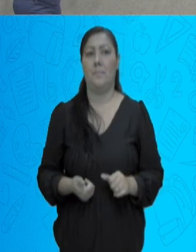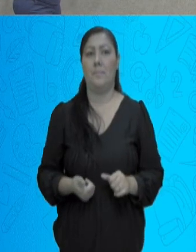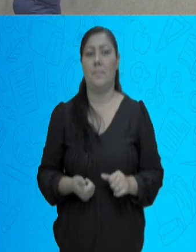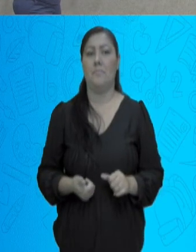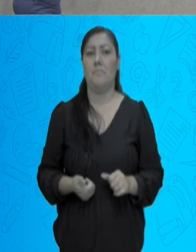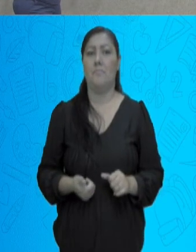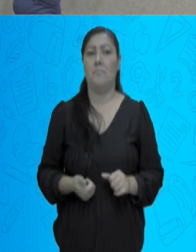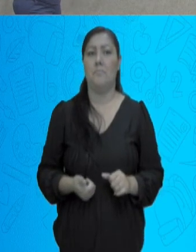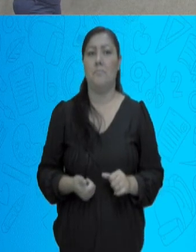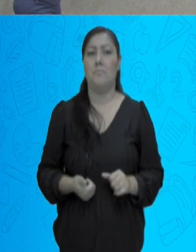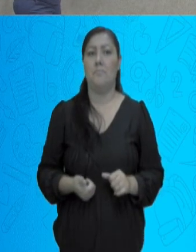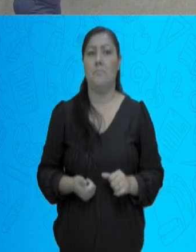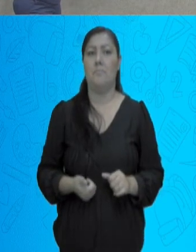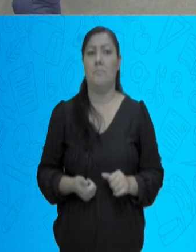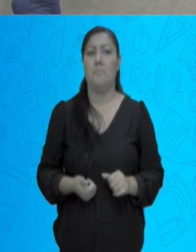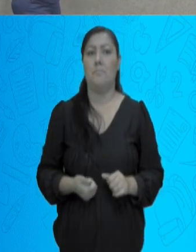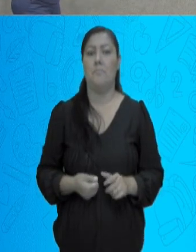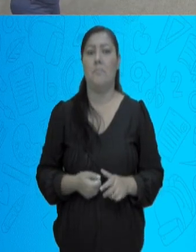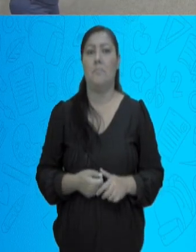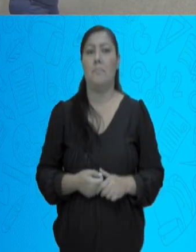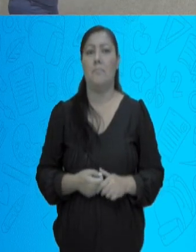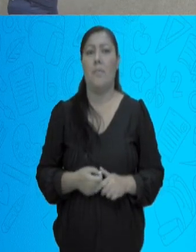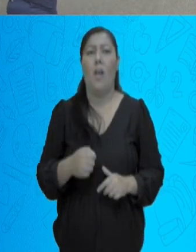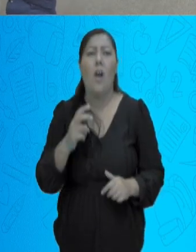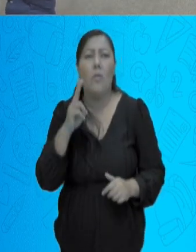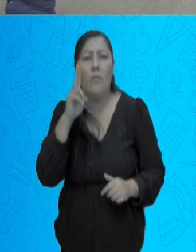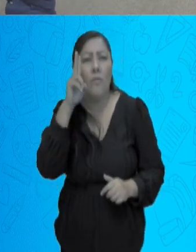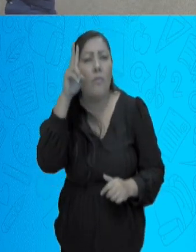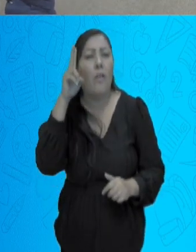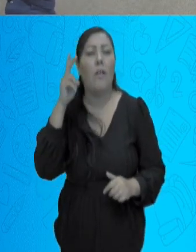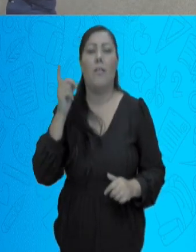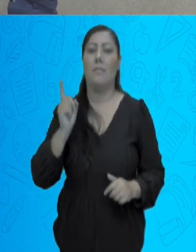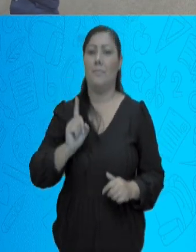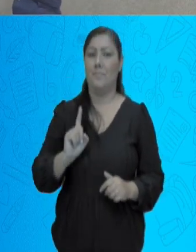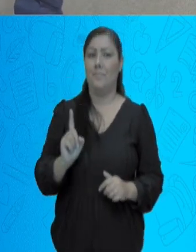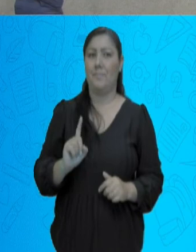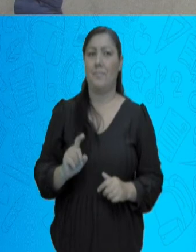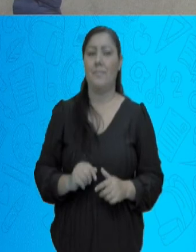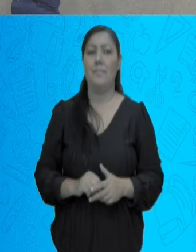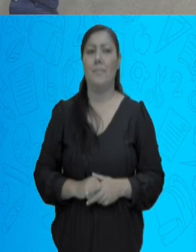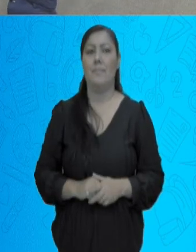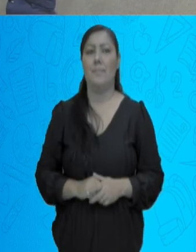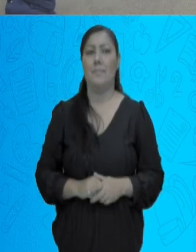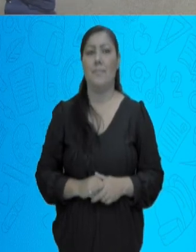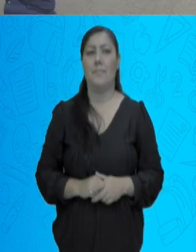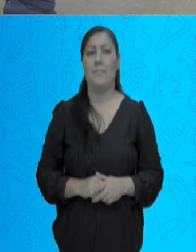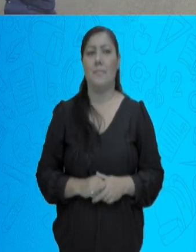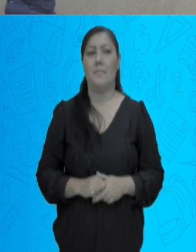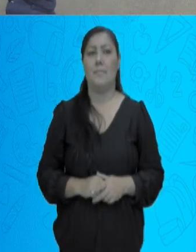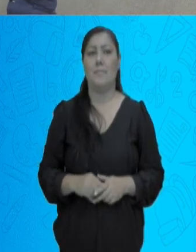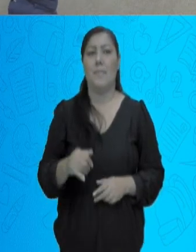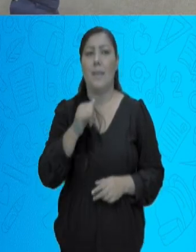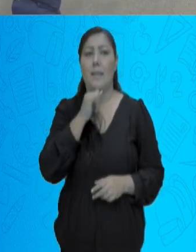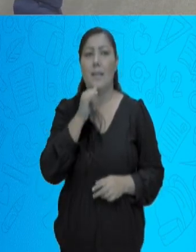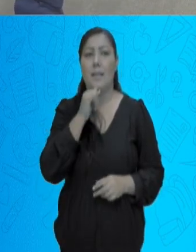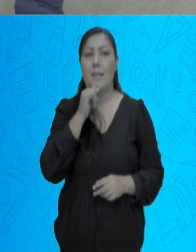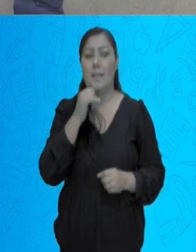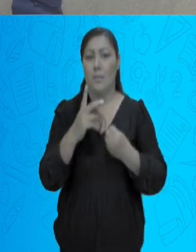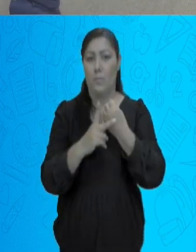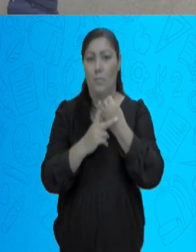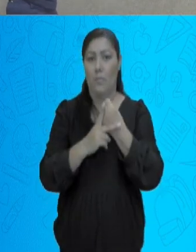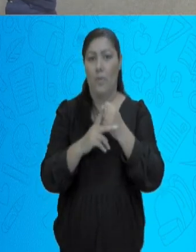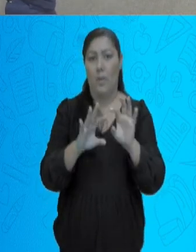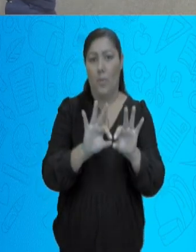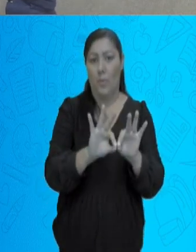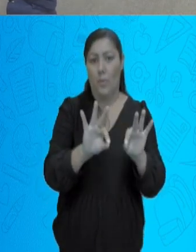maneira mais não tão intensa assim. Olha só, o verbo medir, no presente do indicativo e no presente